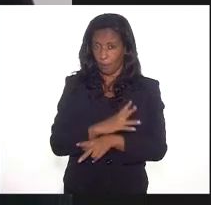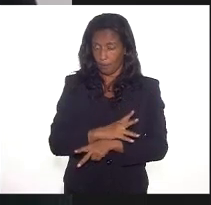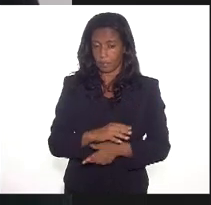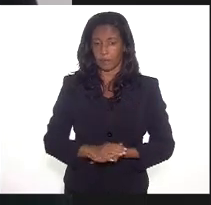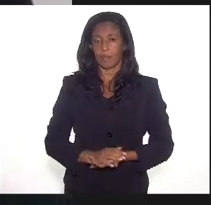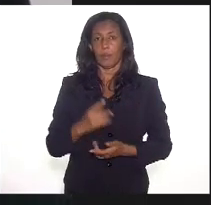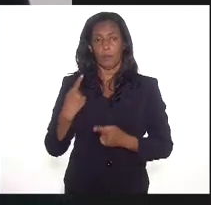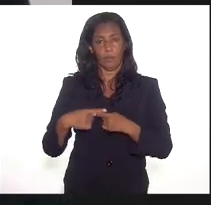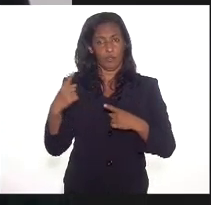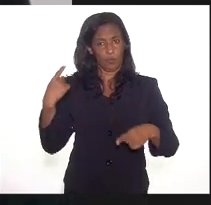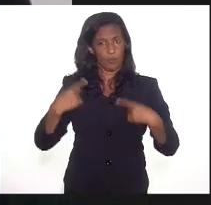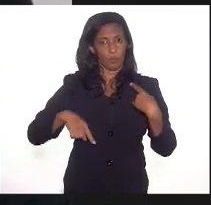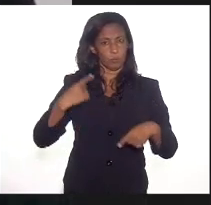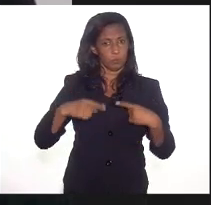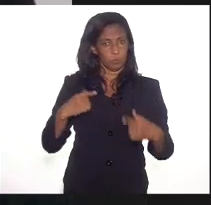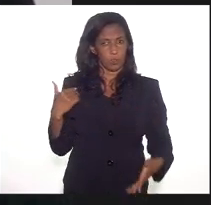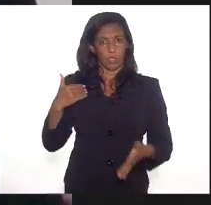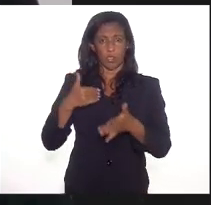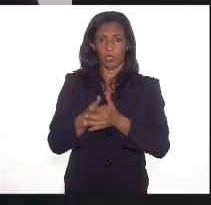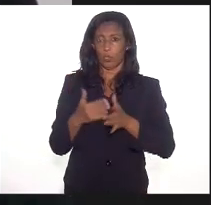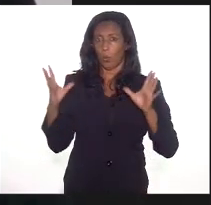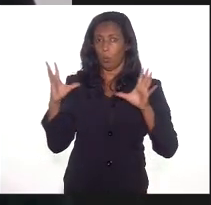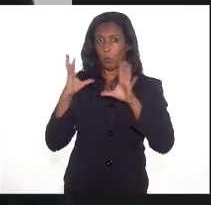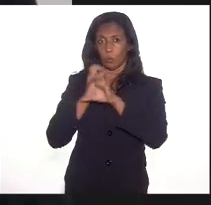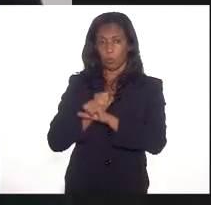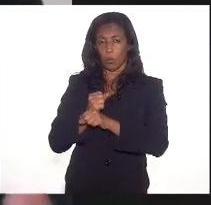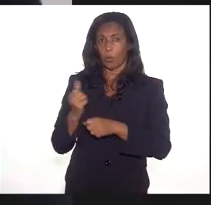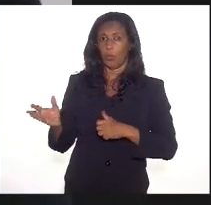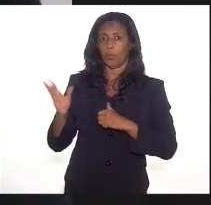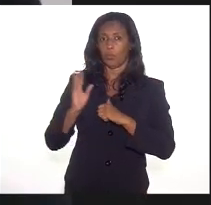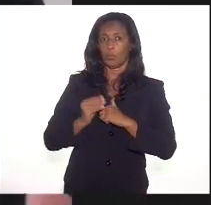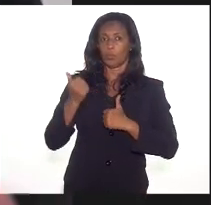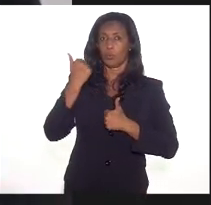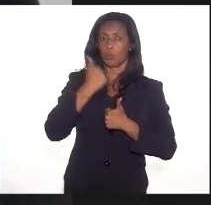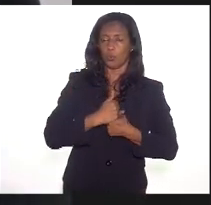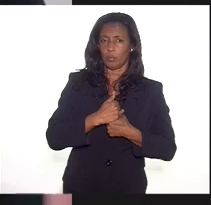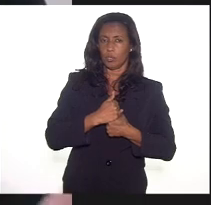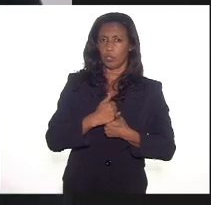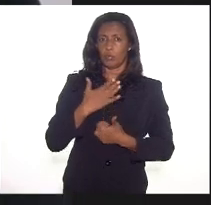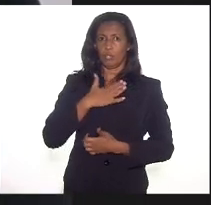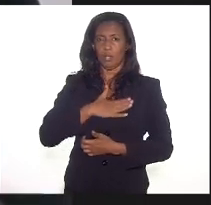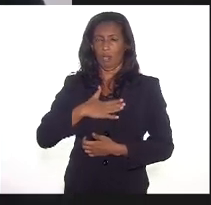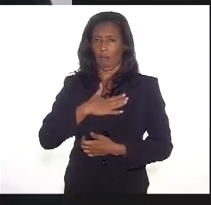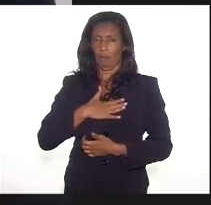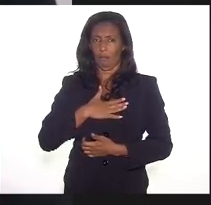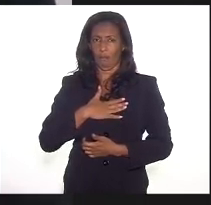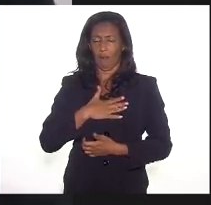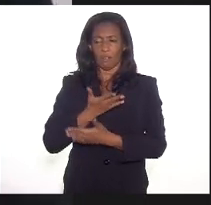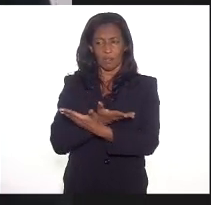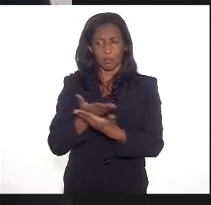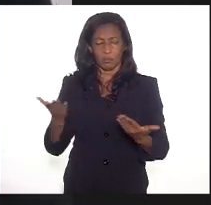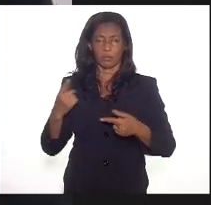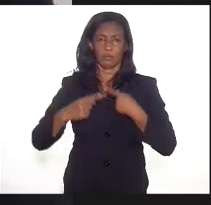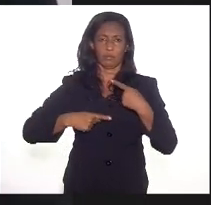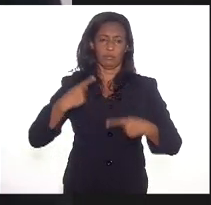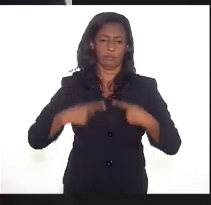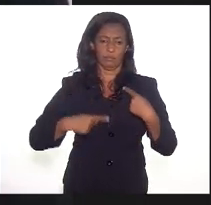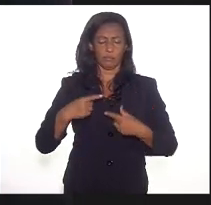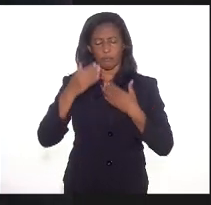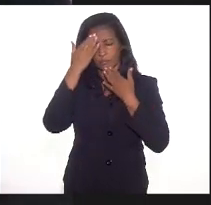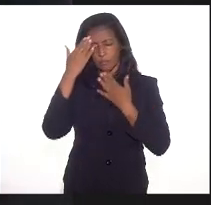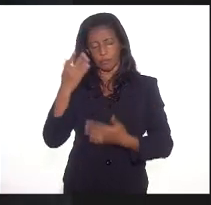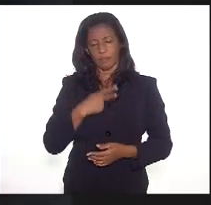debatida, chegou-se à conclusão com um substitutivo que agrada e atende todos os debates. Ok?